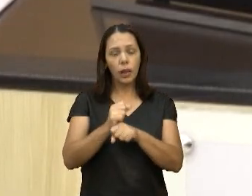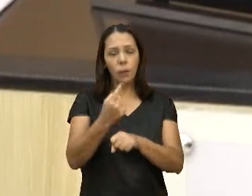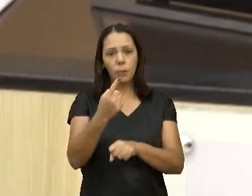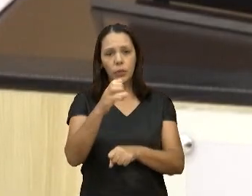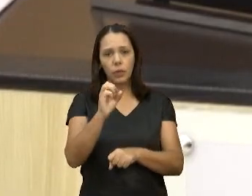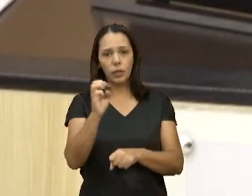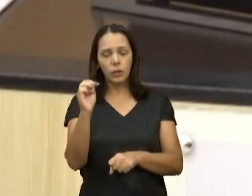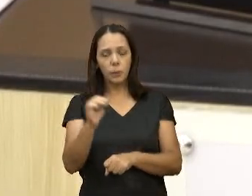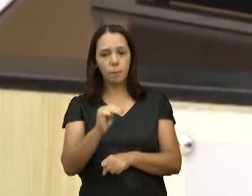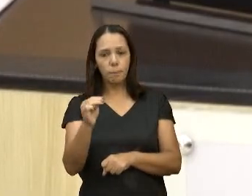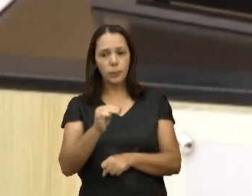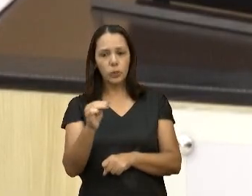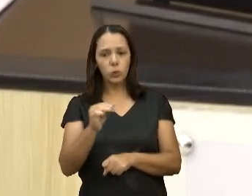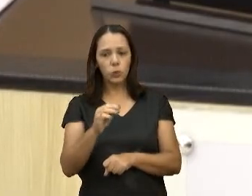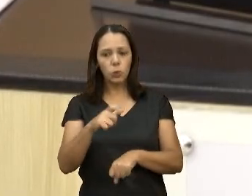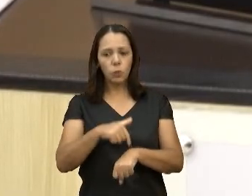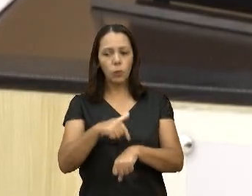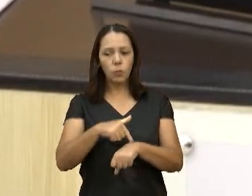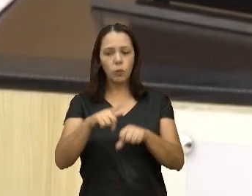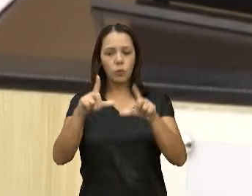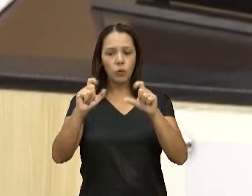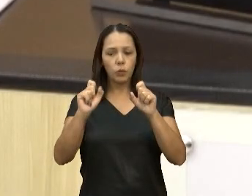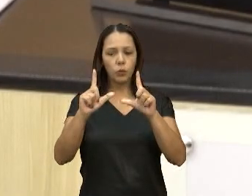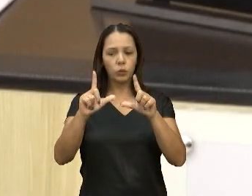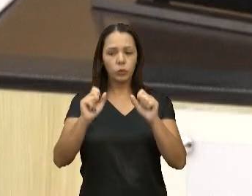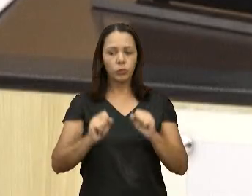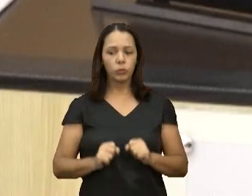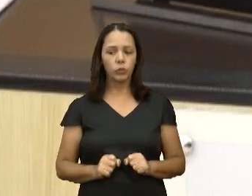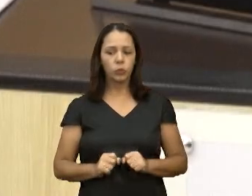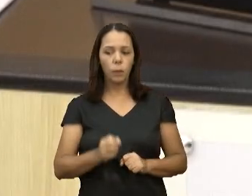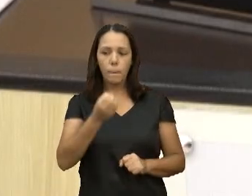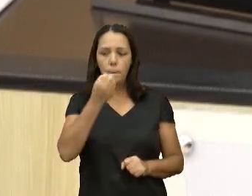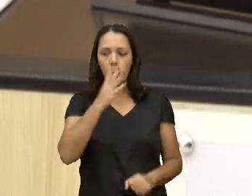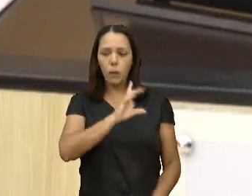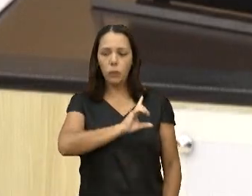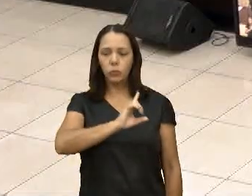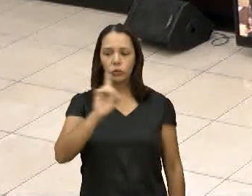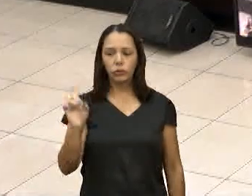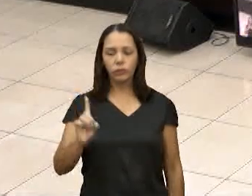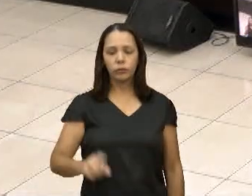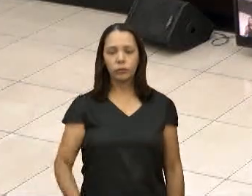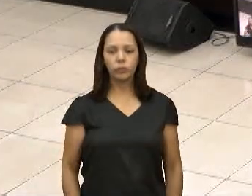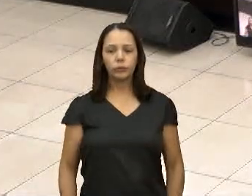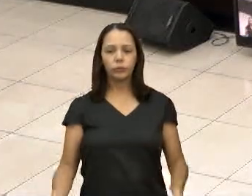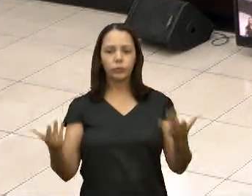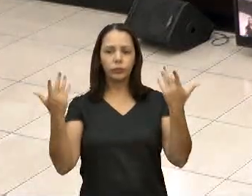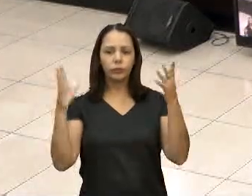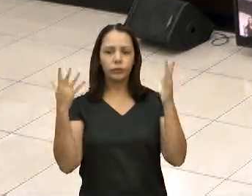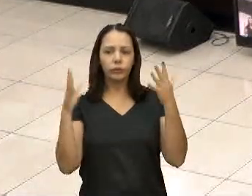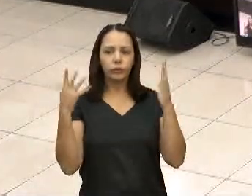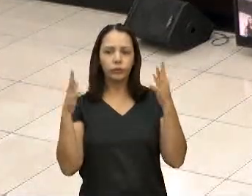10 minutos para as fotos oficiais. Bom dia.